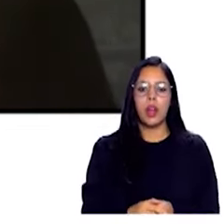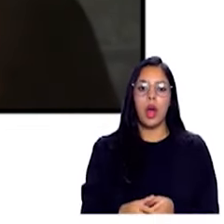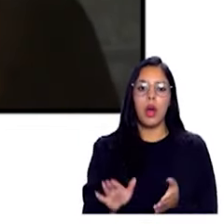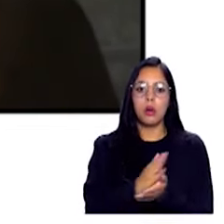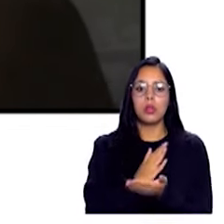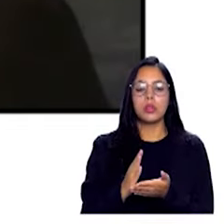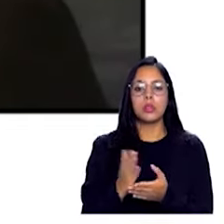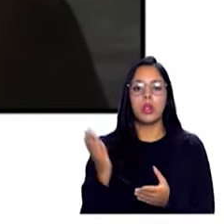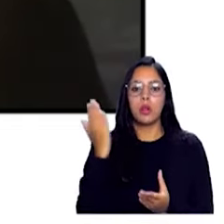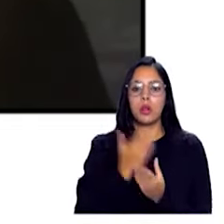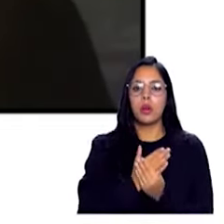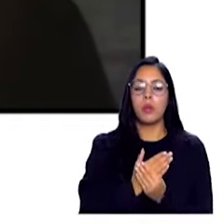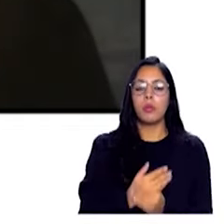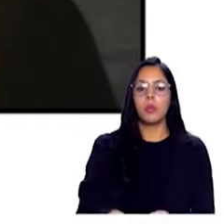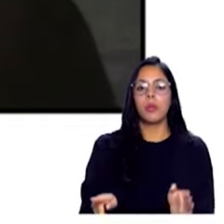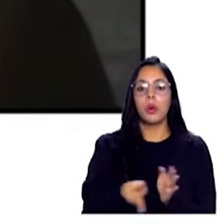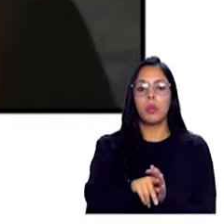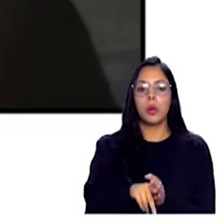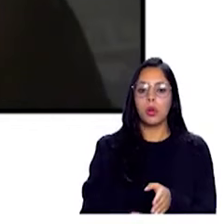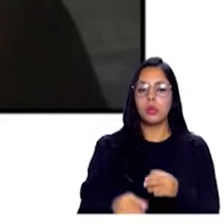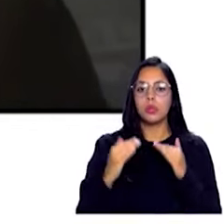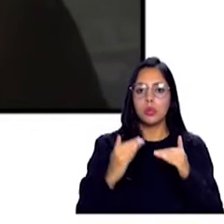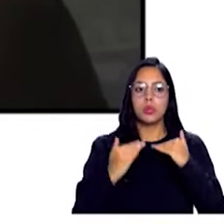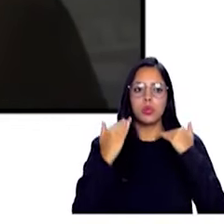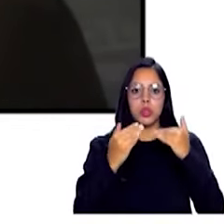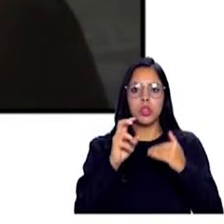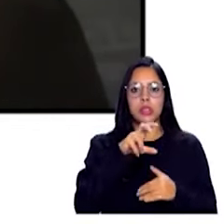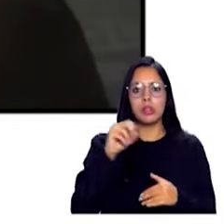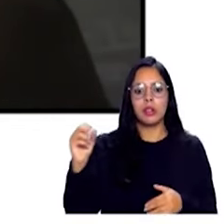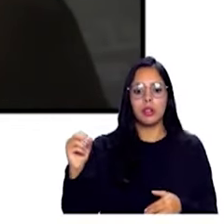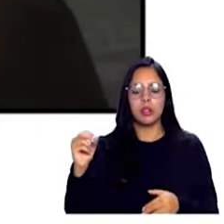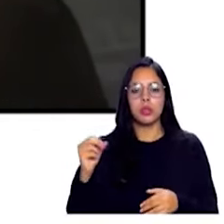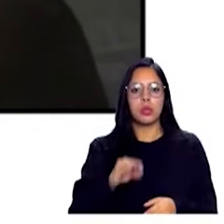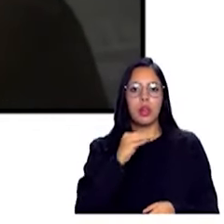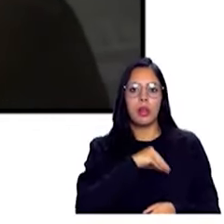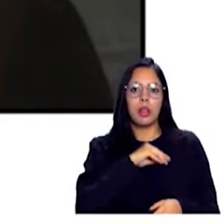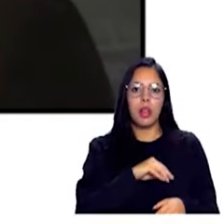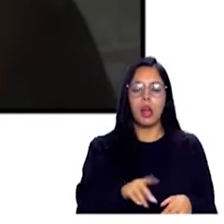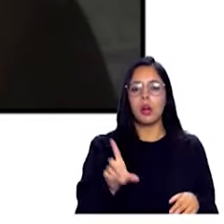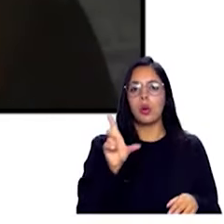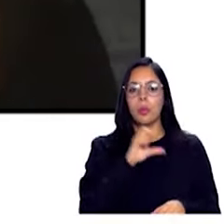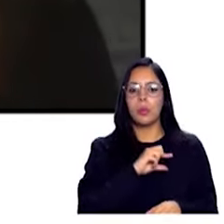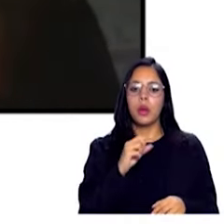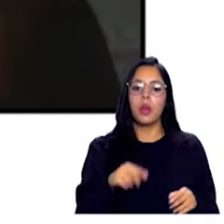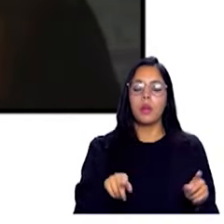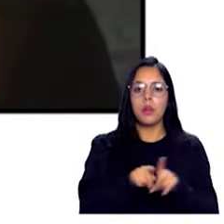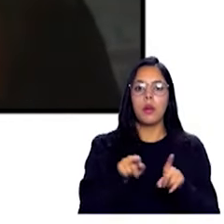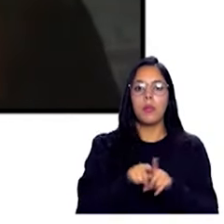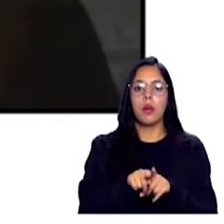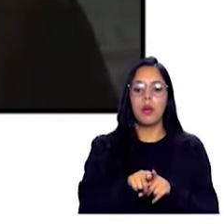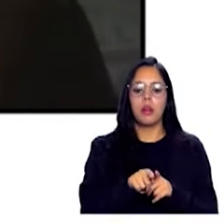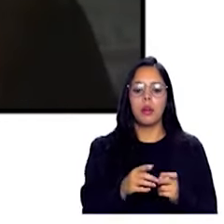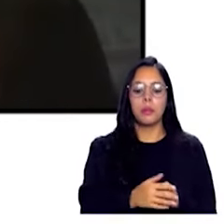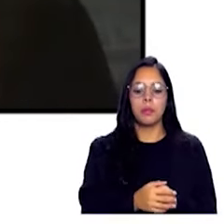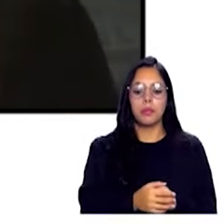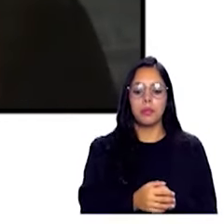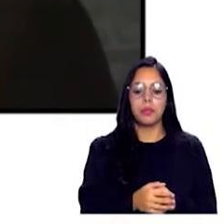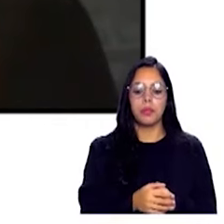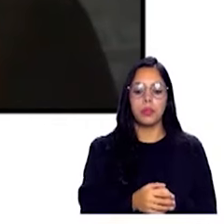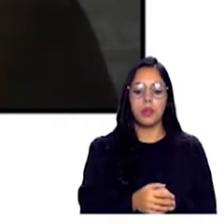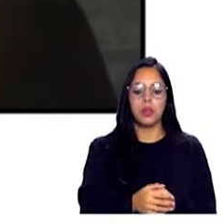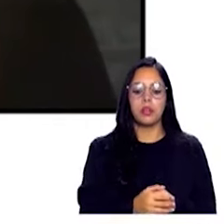Seja superior a 500 salários mínimos ações que possam gerar inelegibilidade a